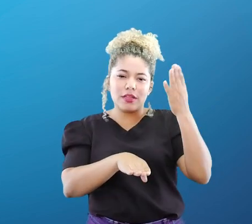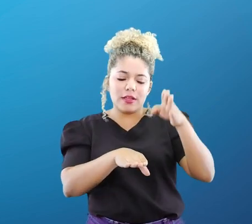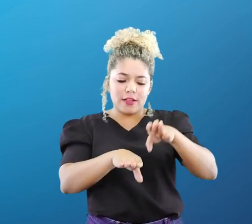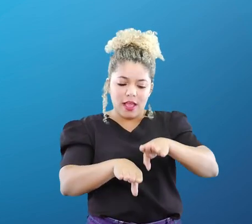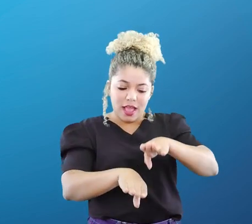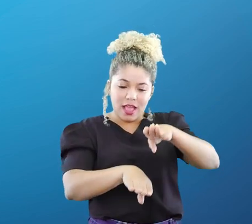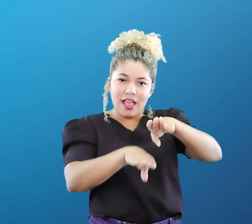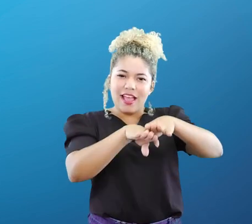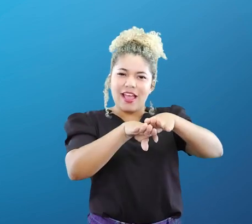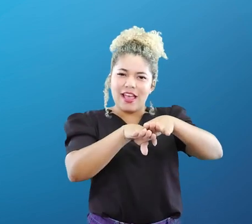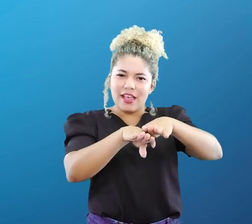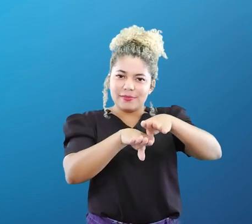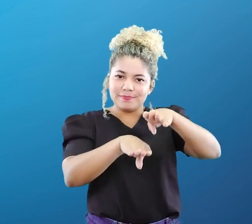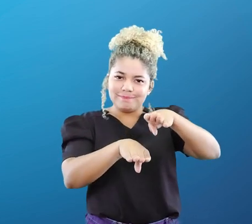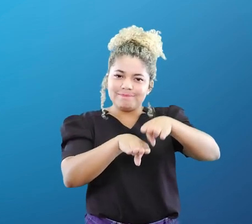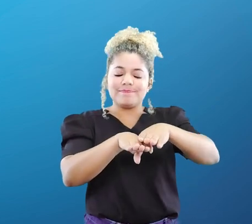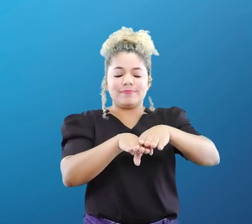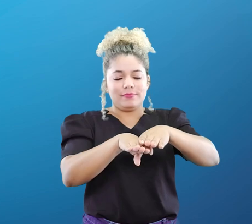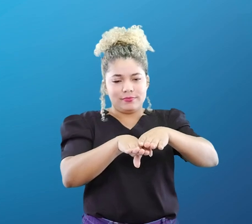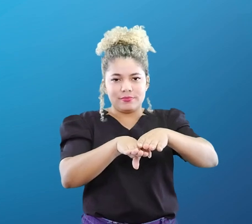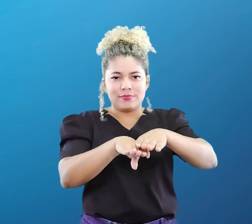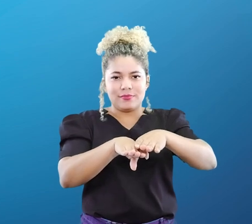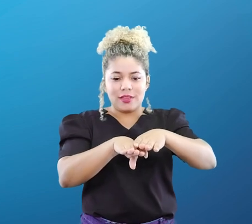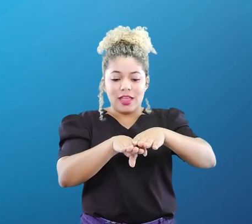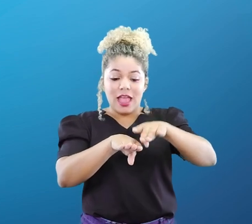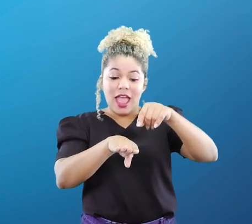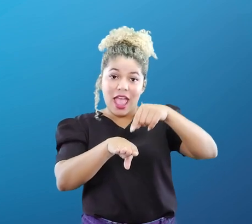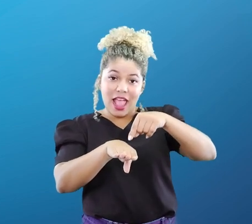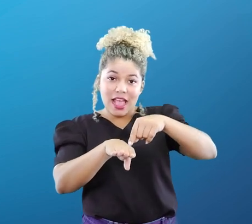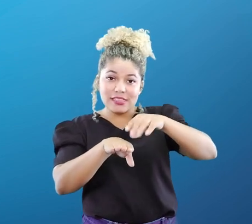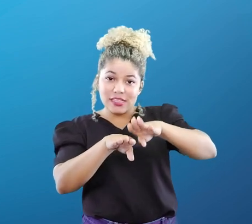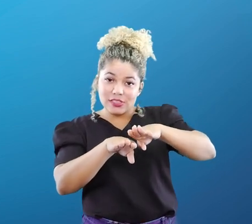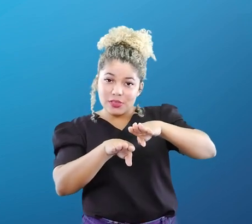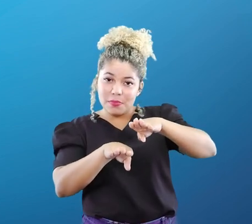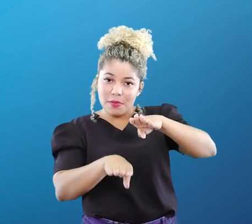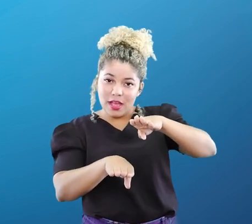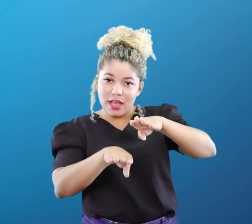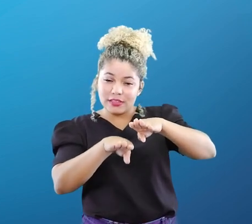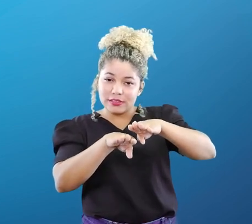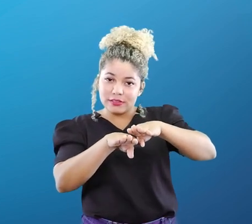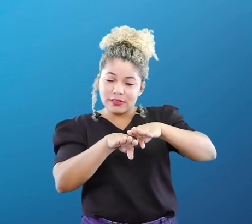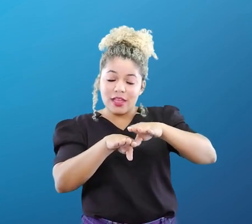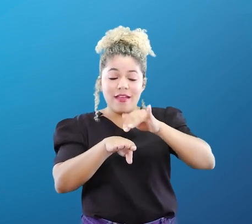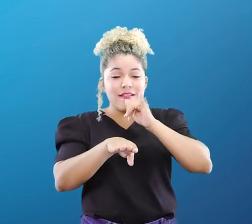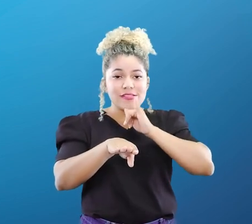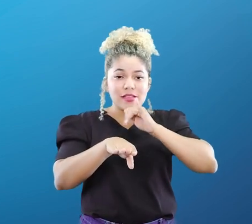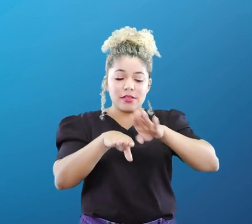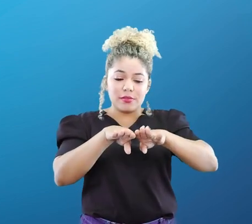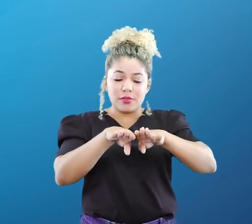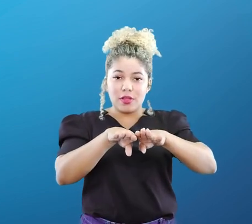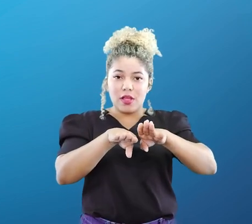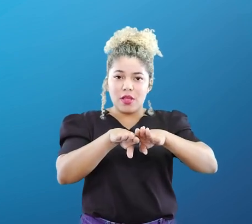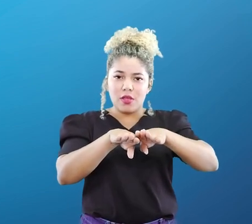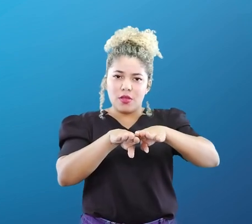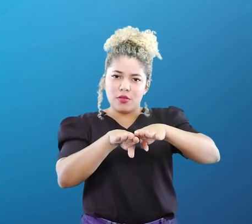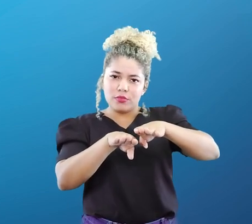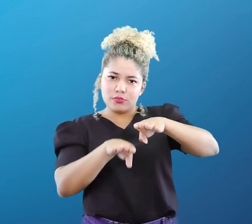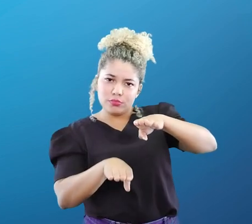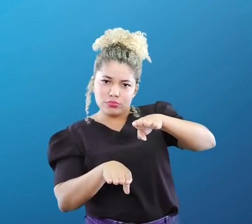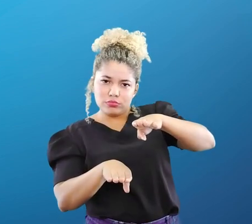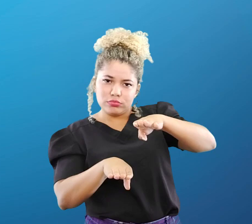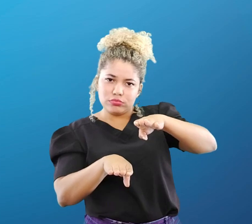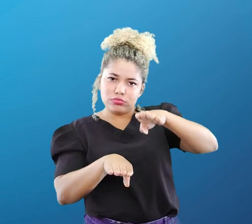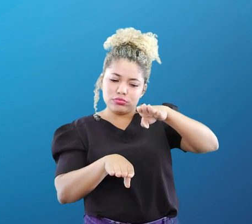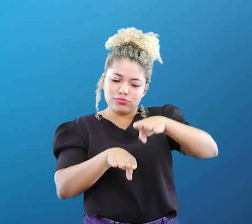alavancada sobre a outra. Já a placa de baixo, pode ser a placa oceânica como exemplo, ela acaba